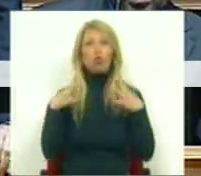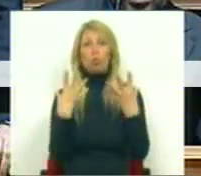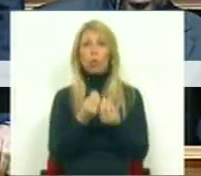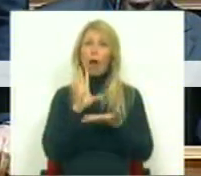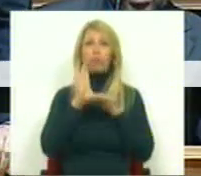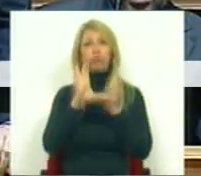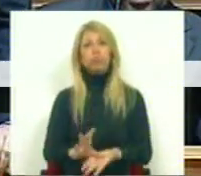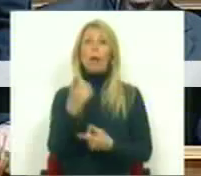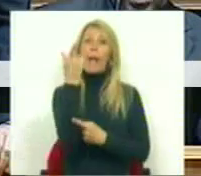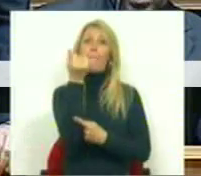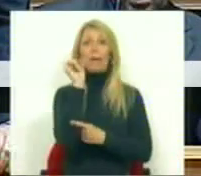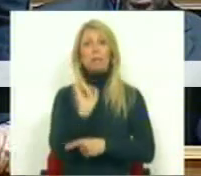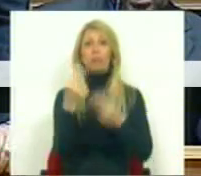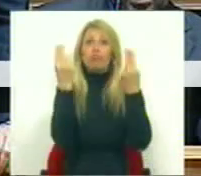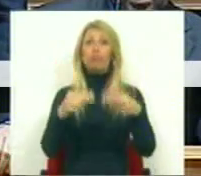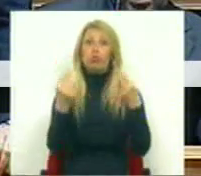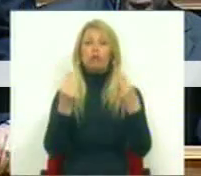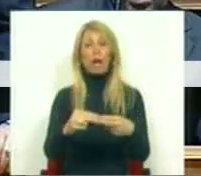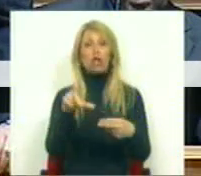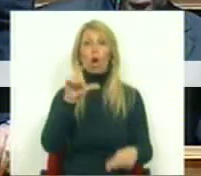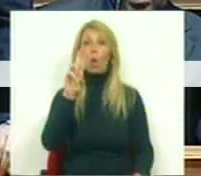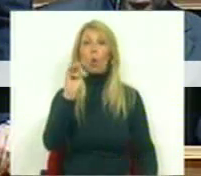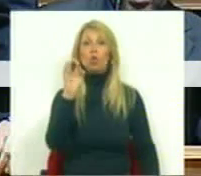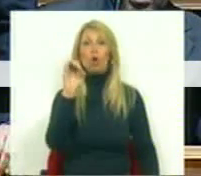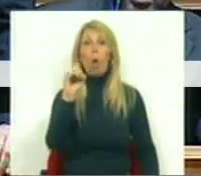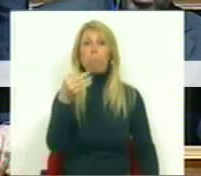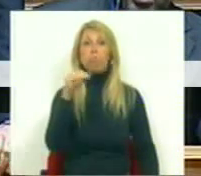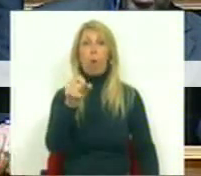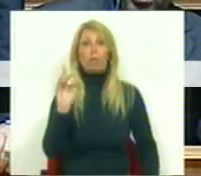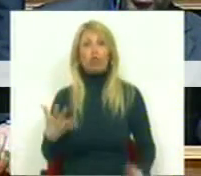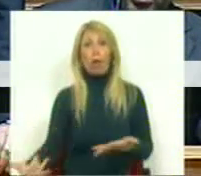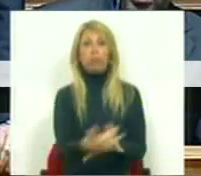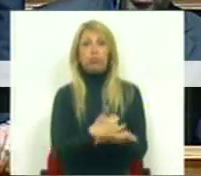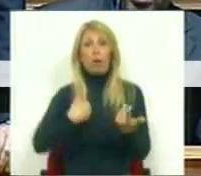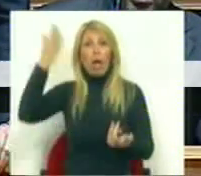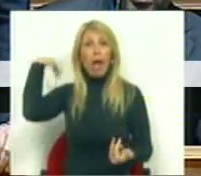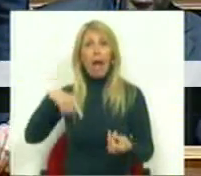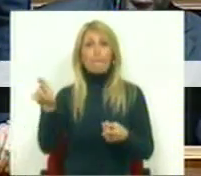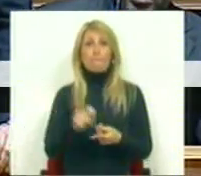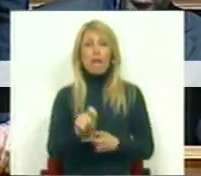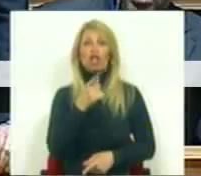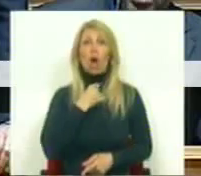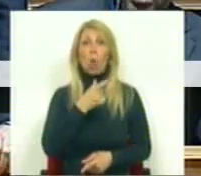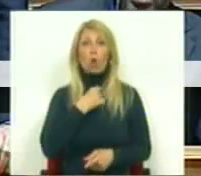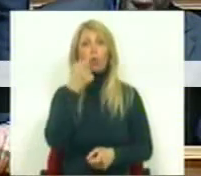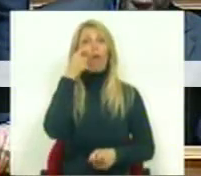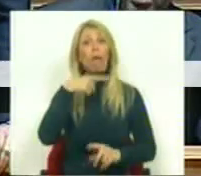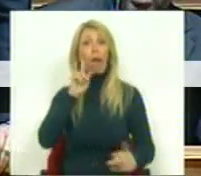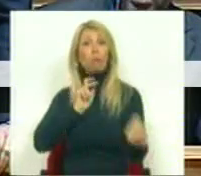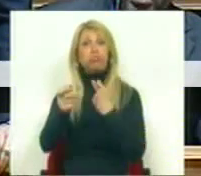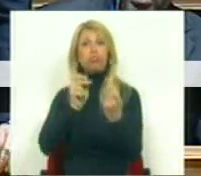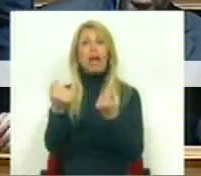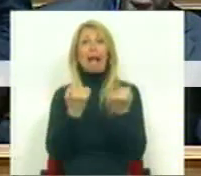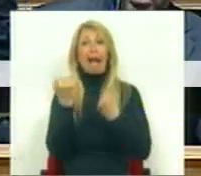do preço das portagens que a Lusoponte já tinha cobrado no mês de agosto aos passageiros, a quem passou pela